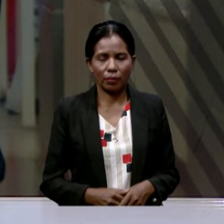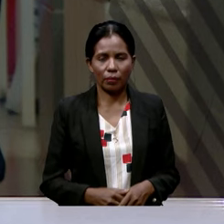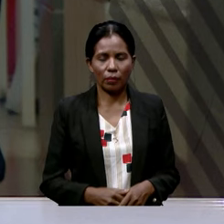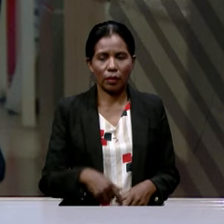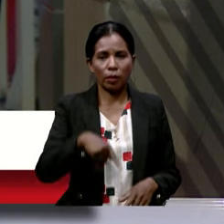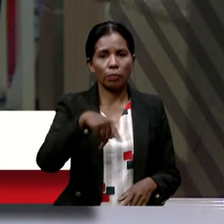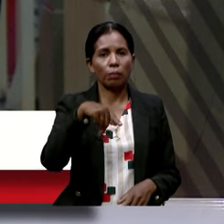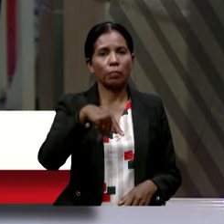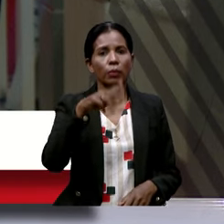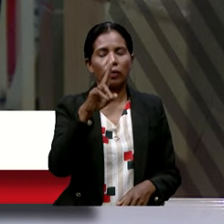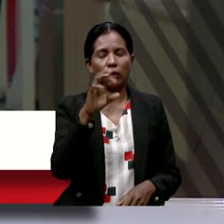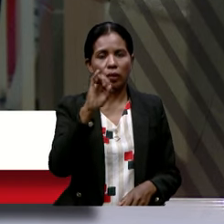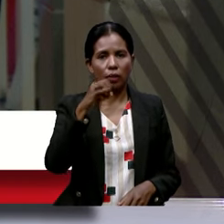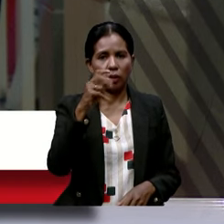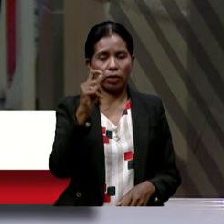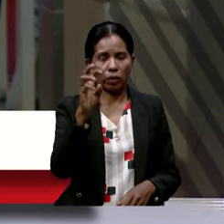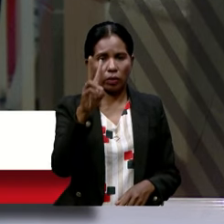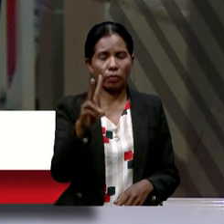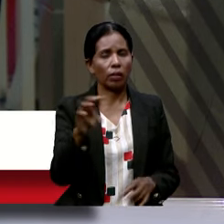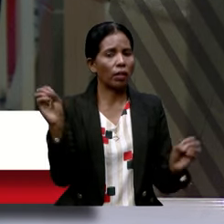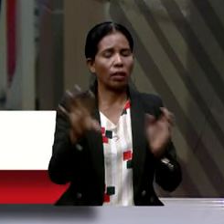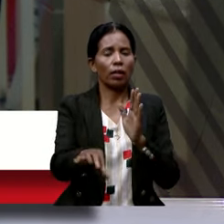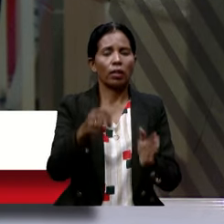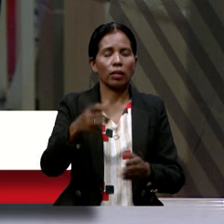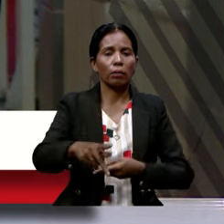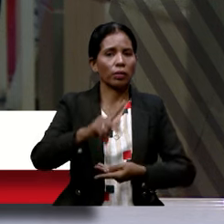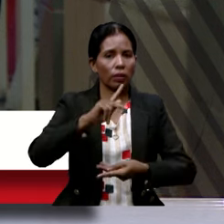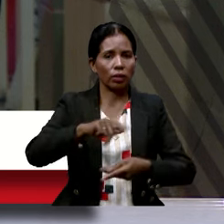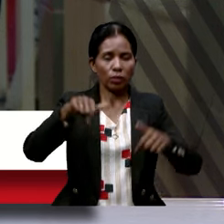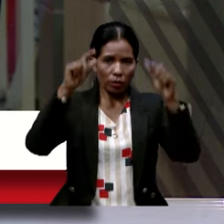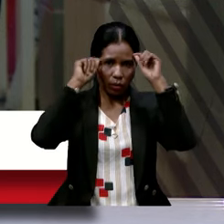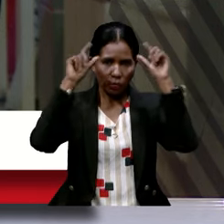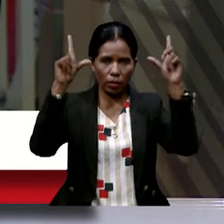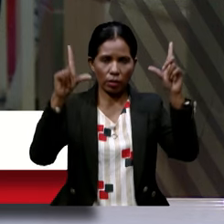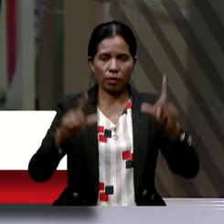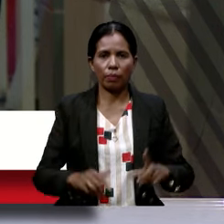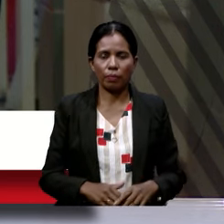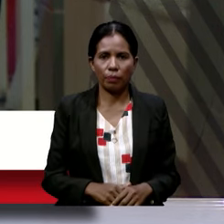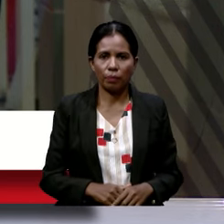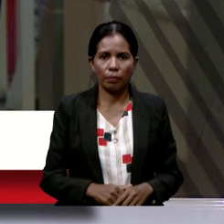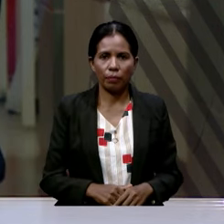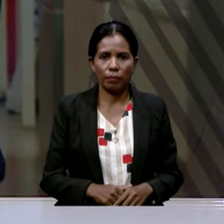Fujitivu Arnolfo Teves la hetan ajilu polítiku iha Timor-Leste.